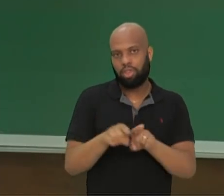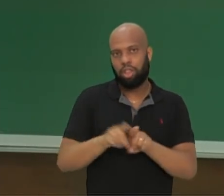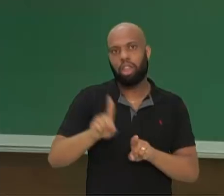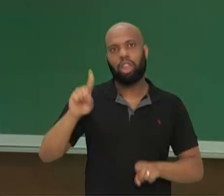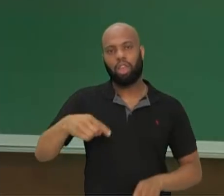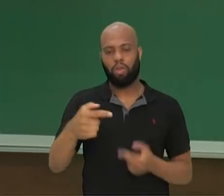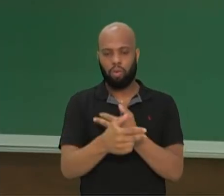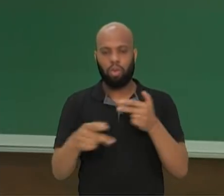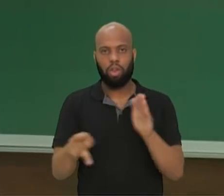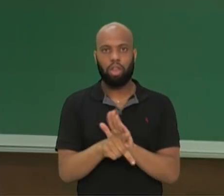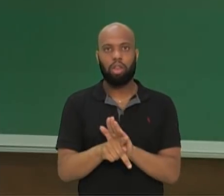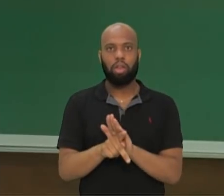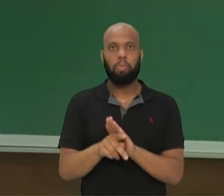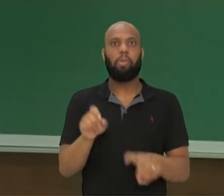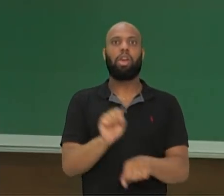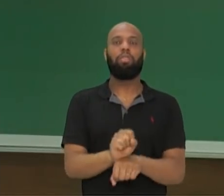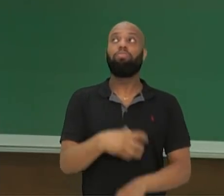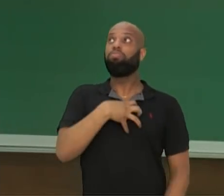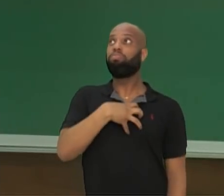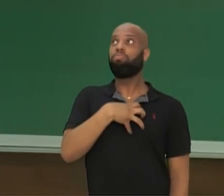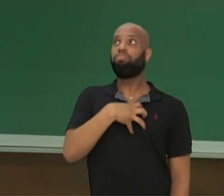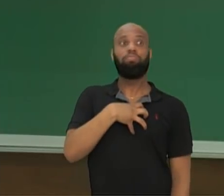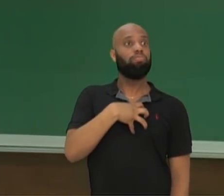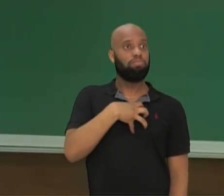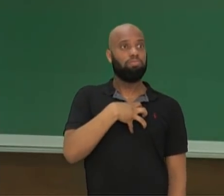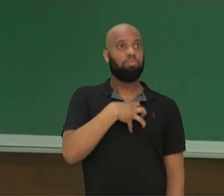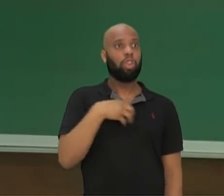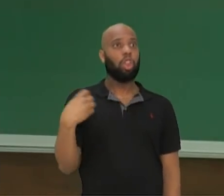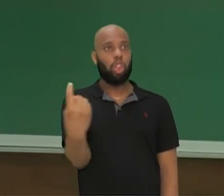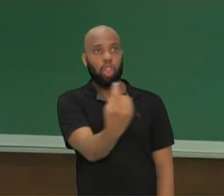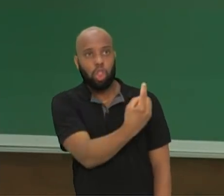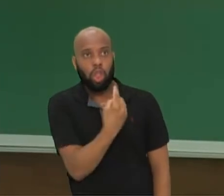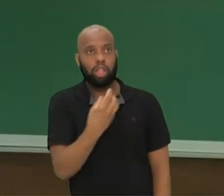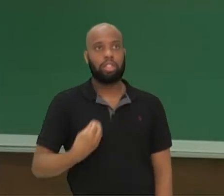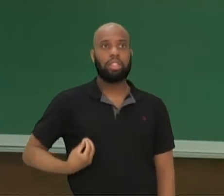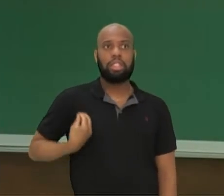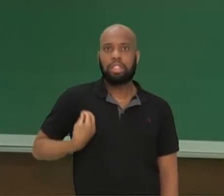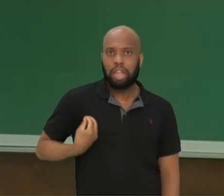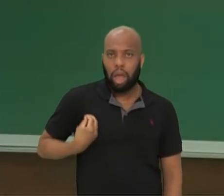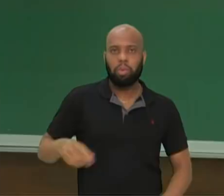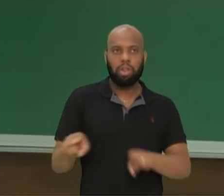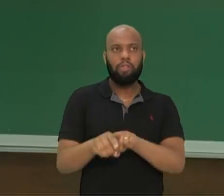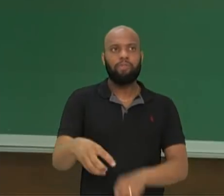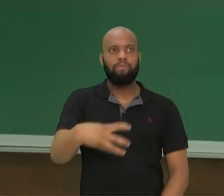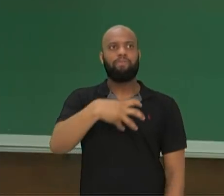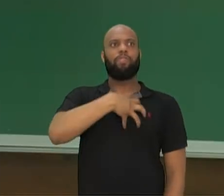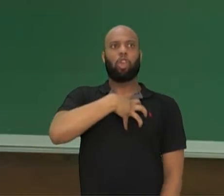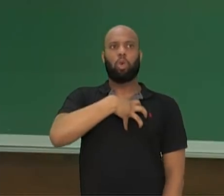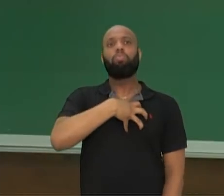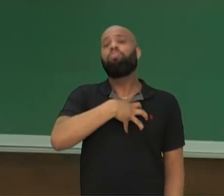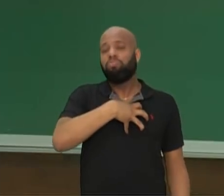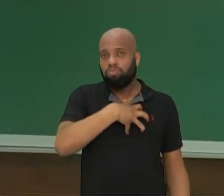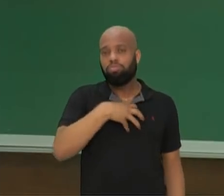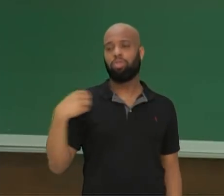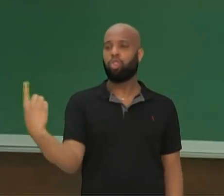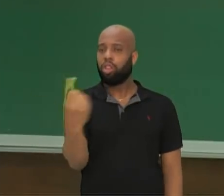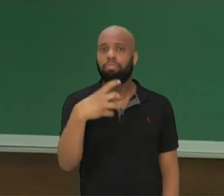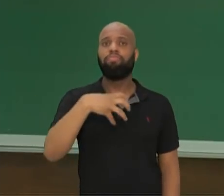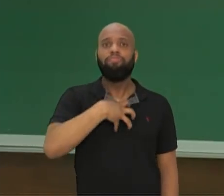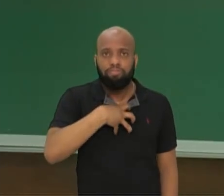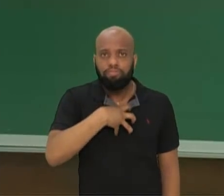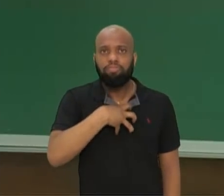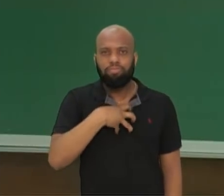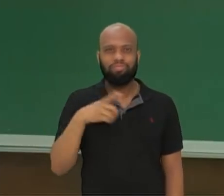mais parada, mais de estado, tá ok? Então, com certeza vocês